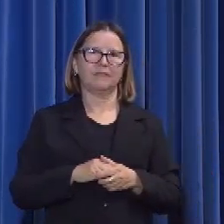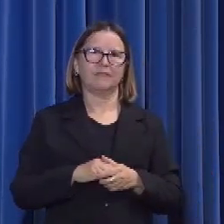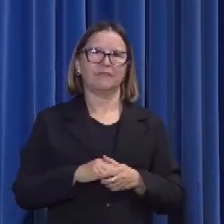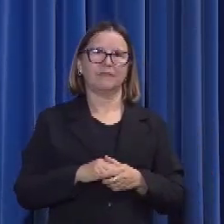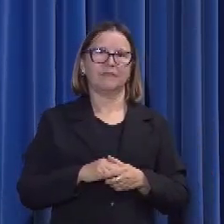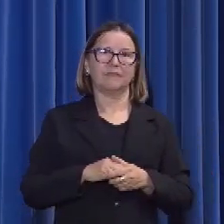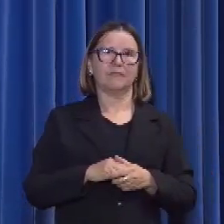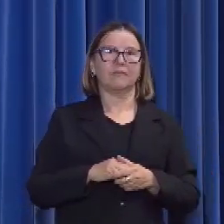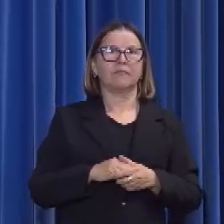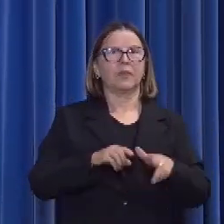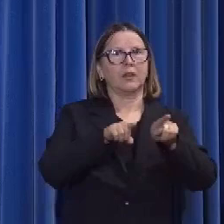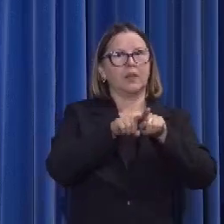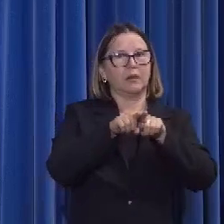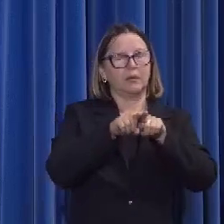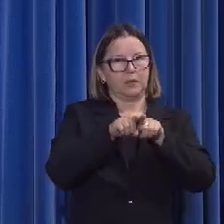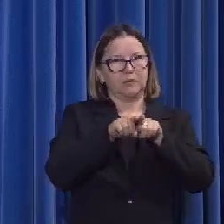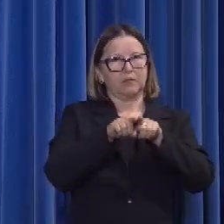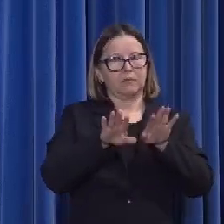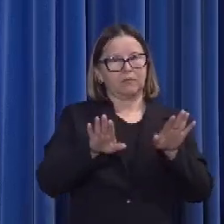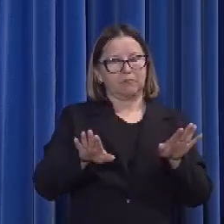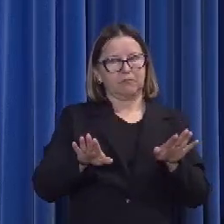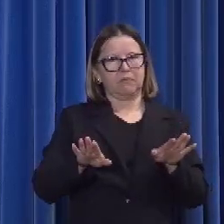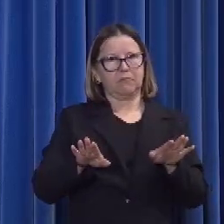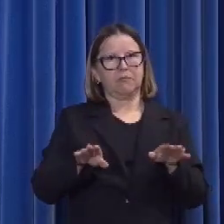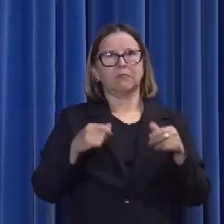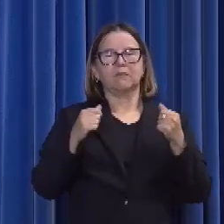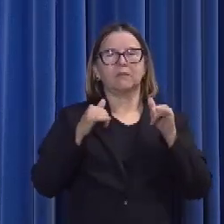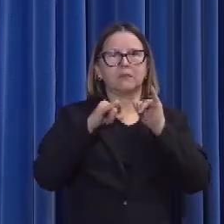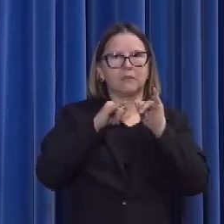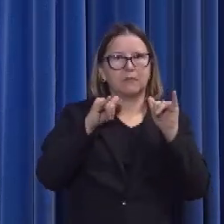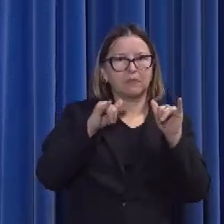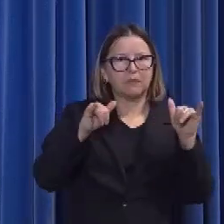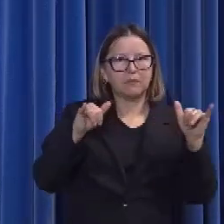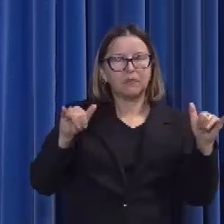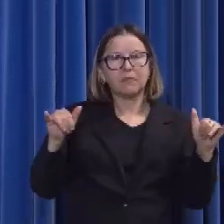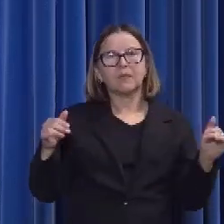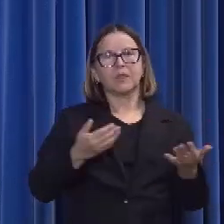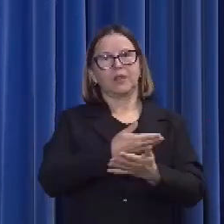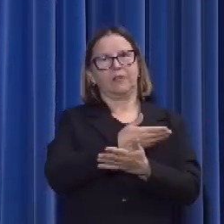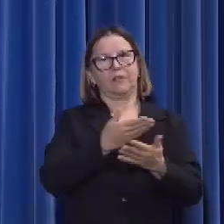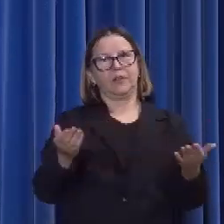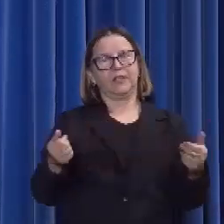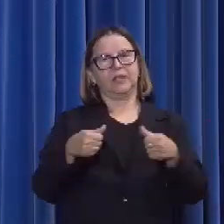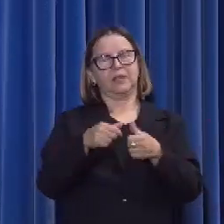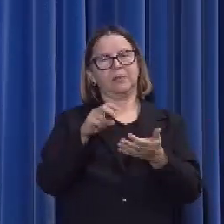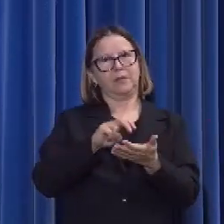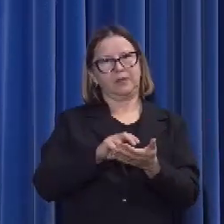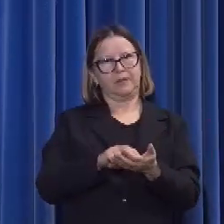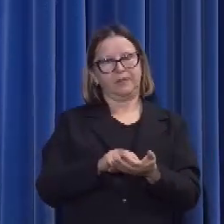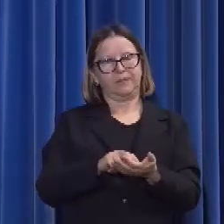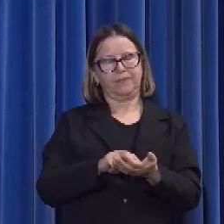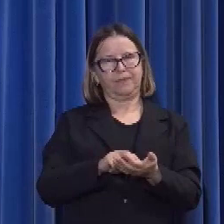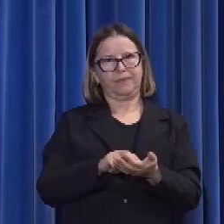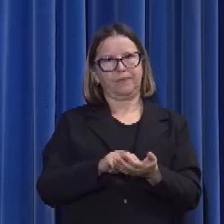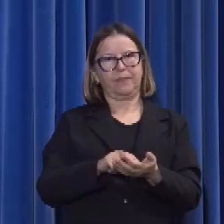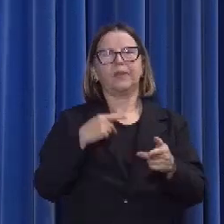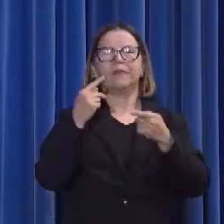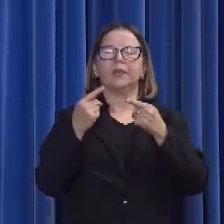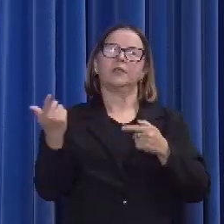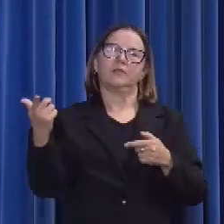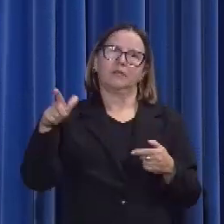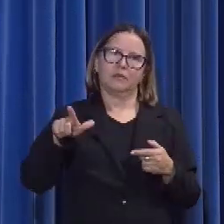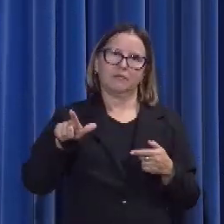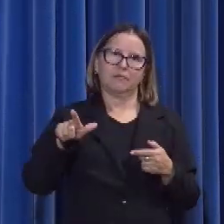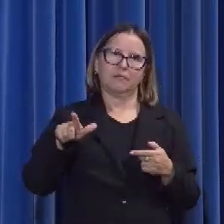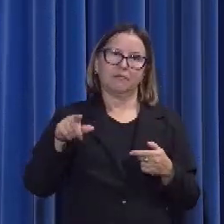Meus irmãos, deixa eu ser um atalaia aqui nessa manhã e dizer para você novamente.